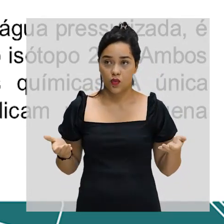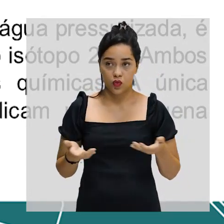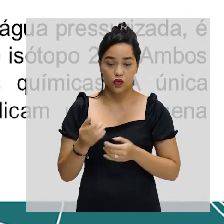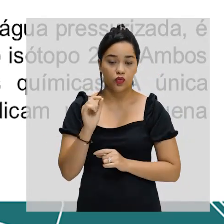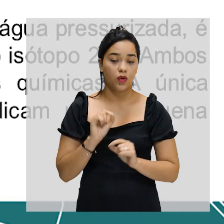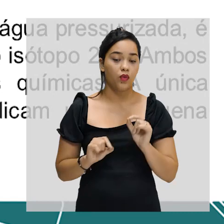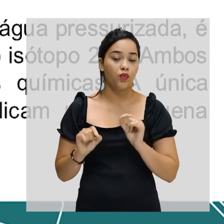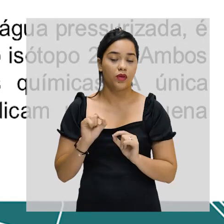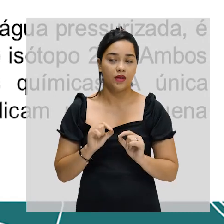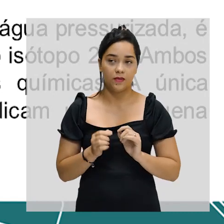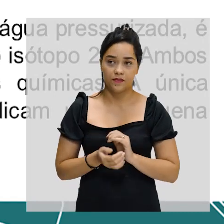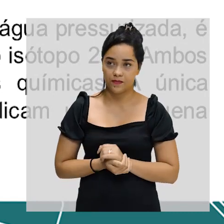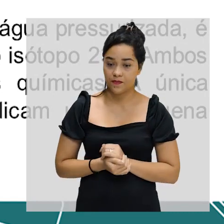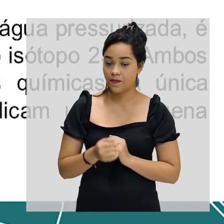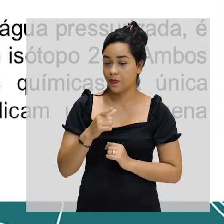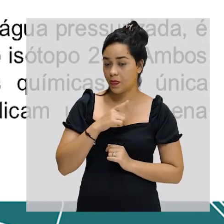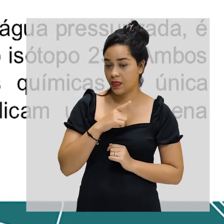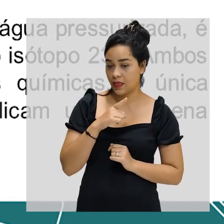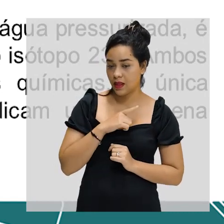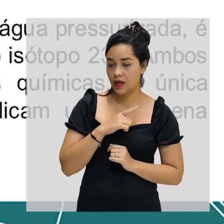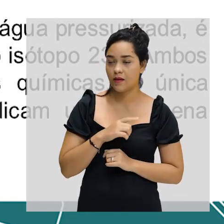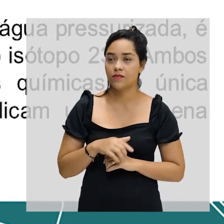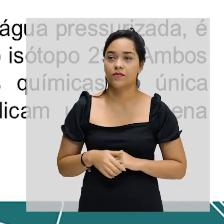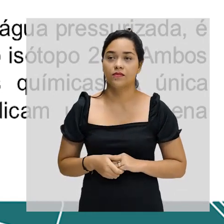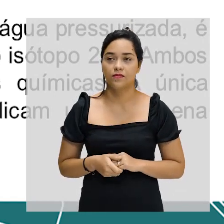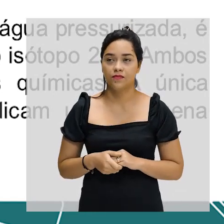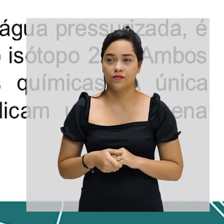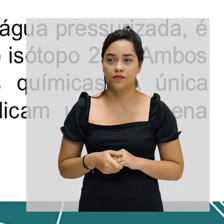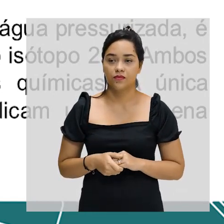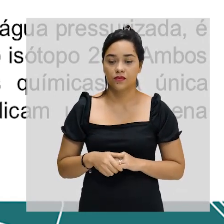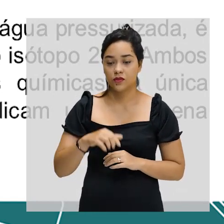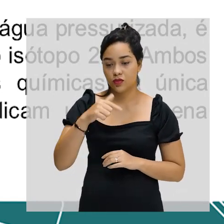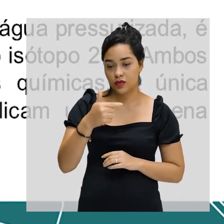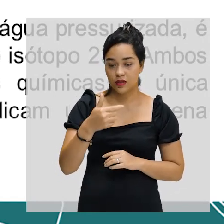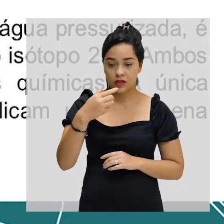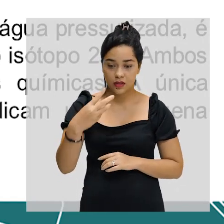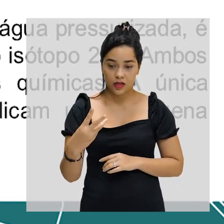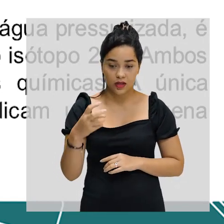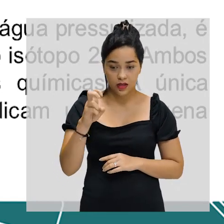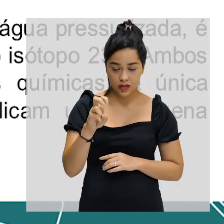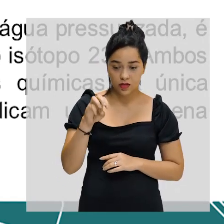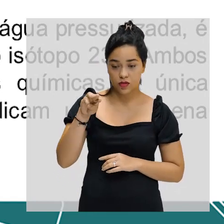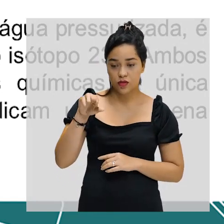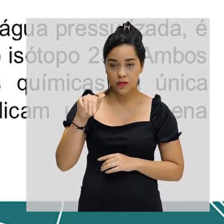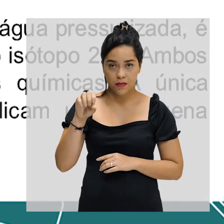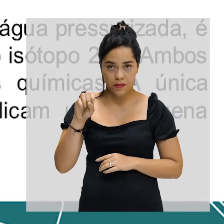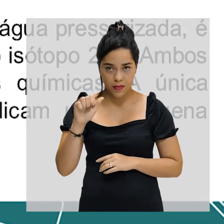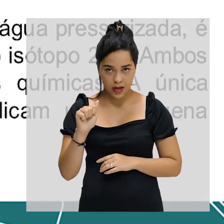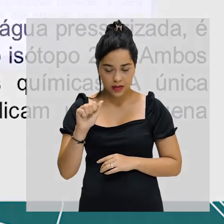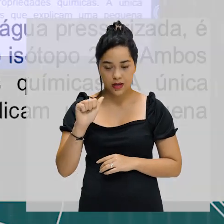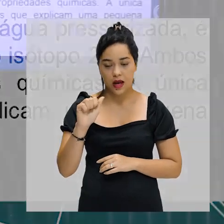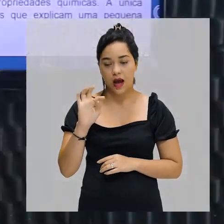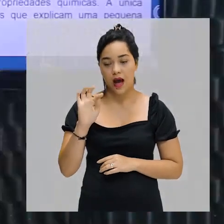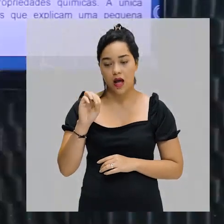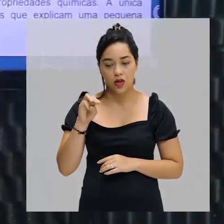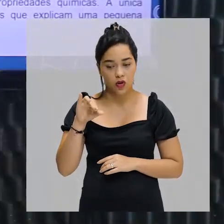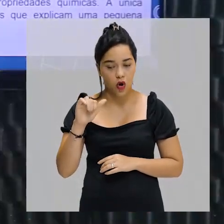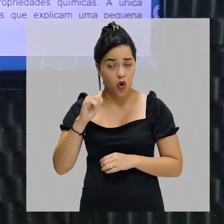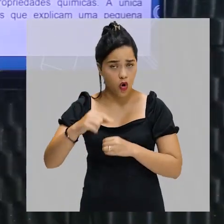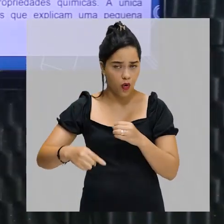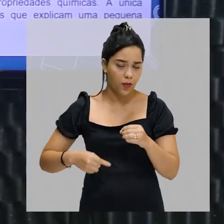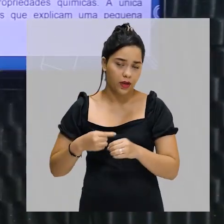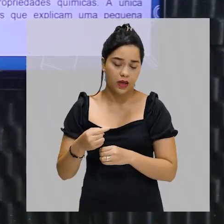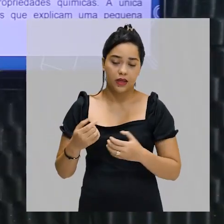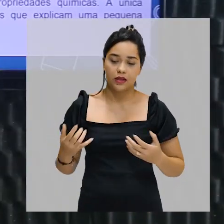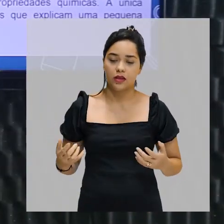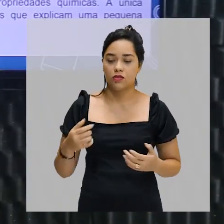o urânio com o teor, né, no caso, de 235 de massa atômica, certo? Certo? Então, esse